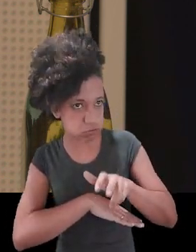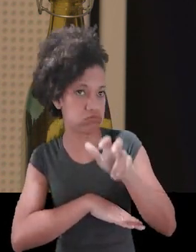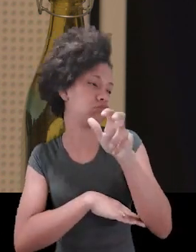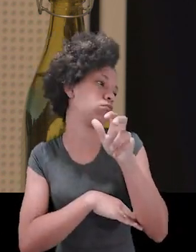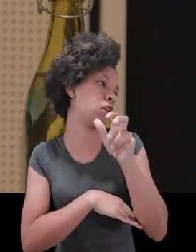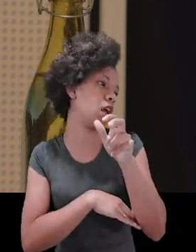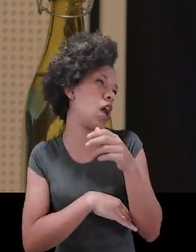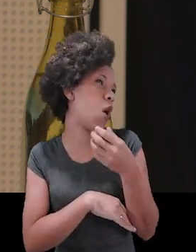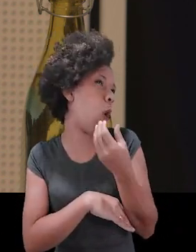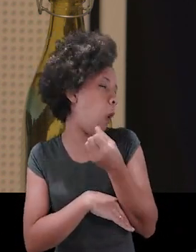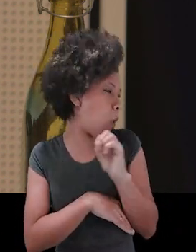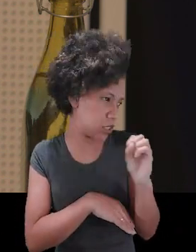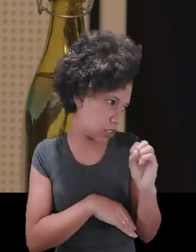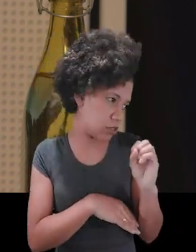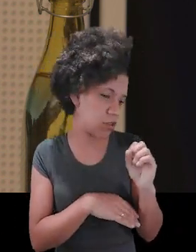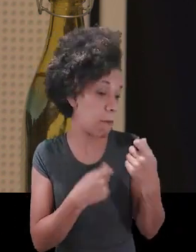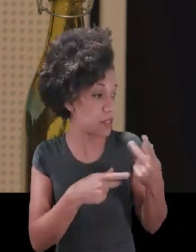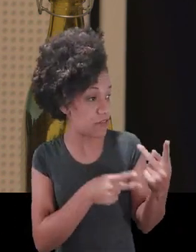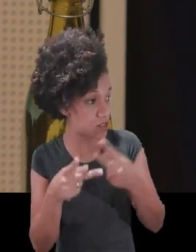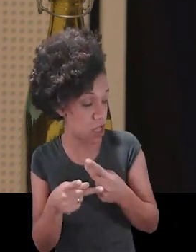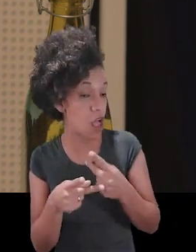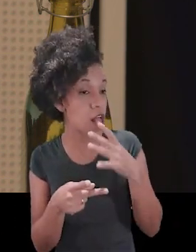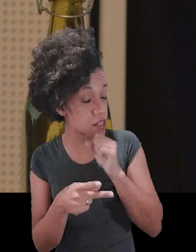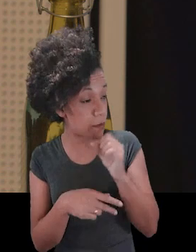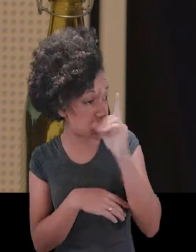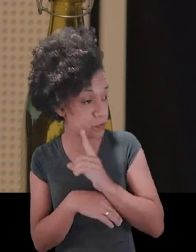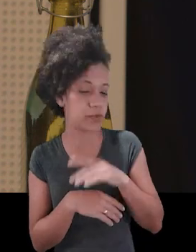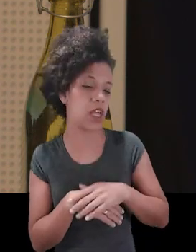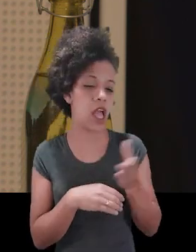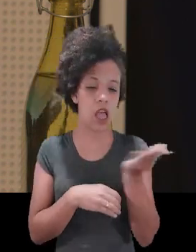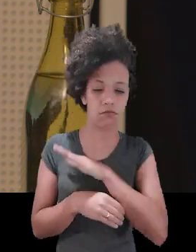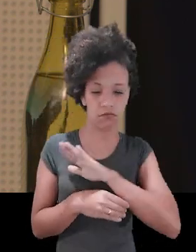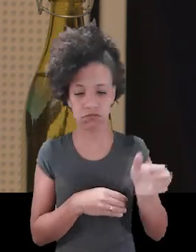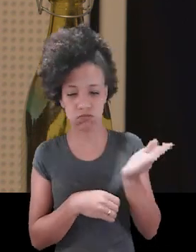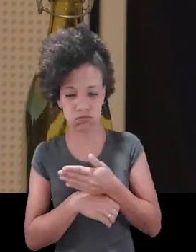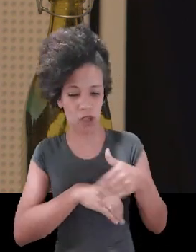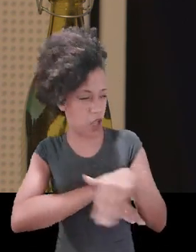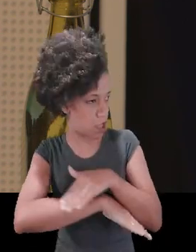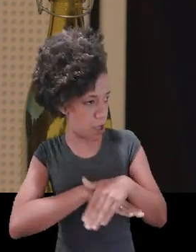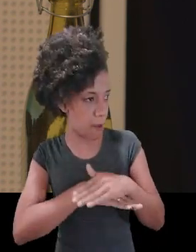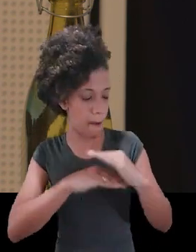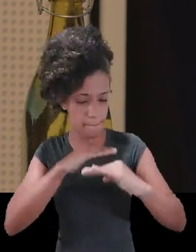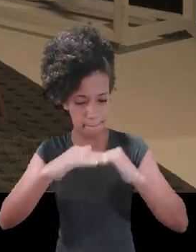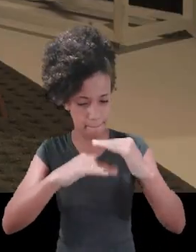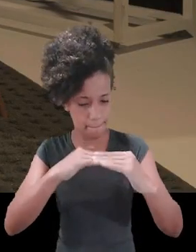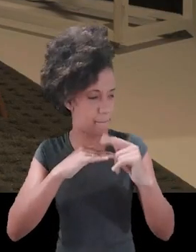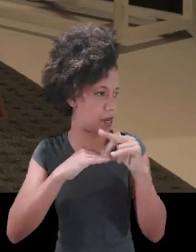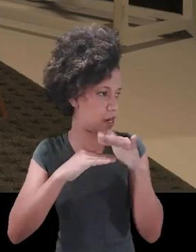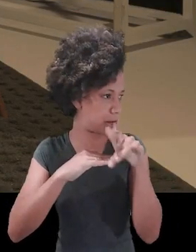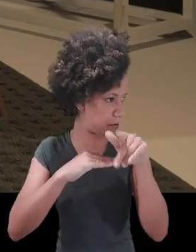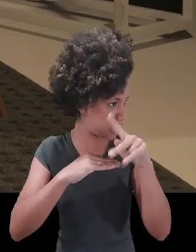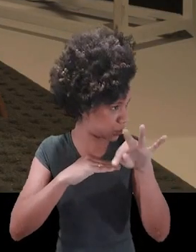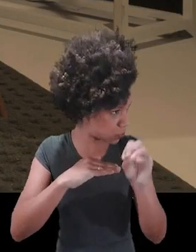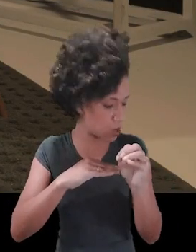tinha visitação nos finais de semana que eu tenho que fazer todo final de semana arrancar Matinho do meio do paralelepípedo e pintar o forte